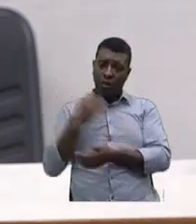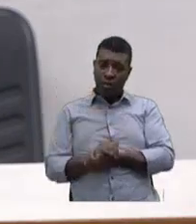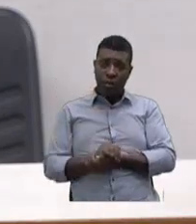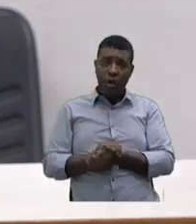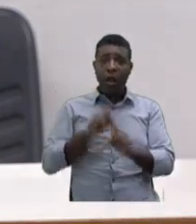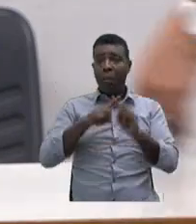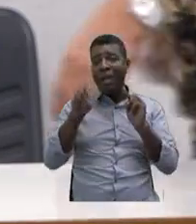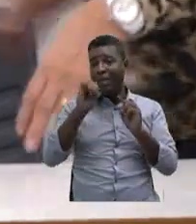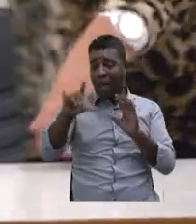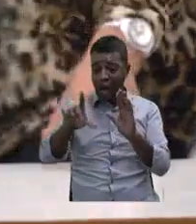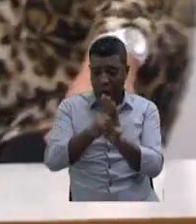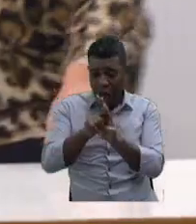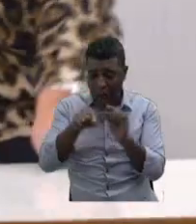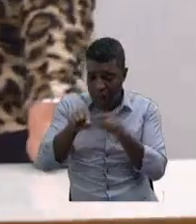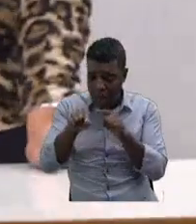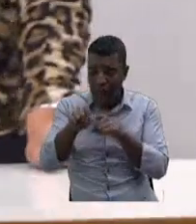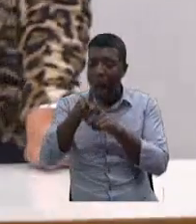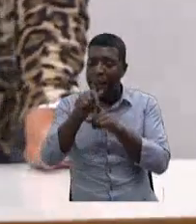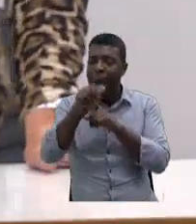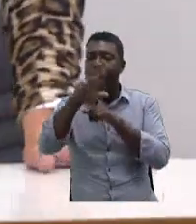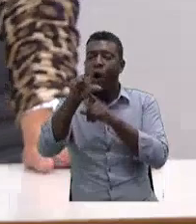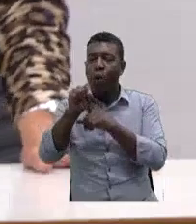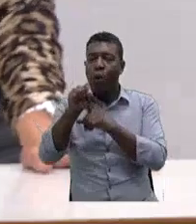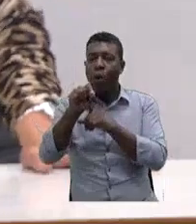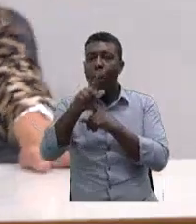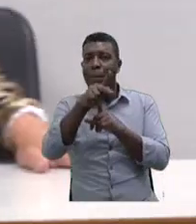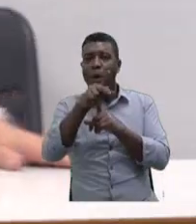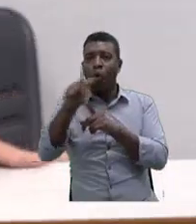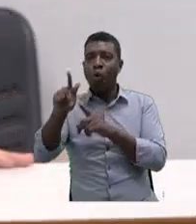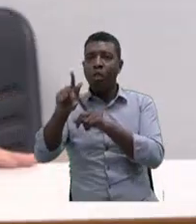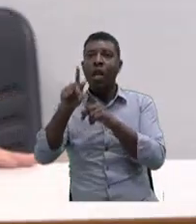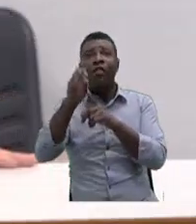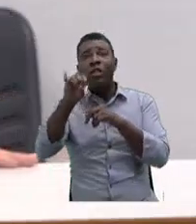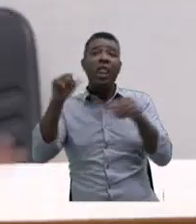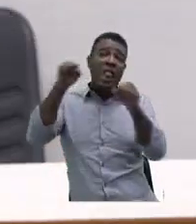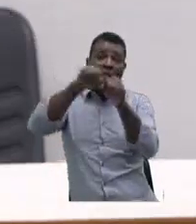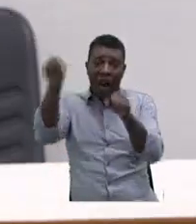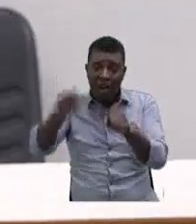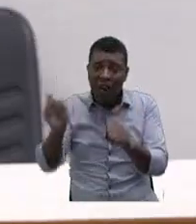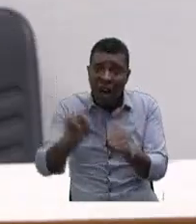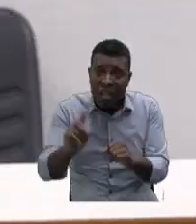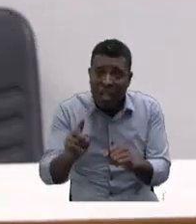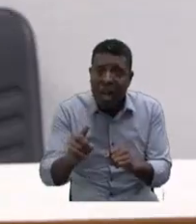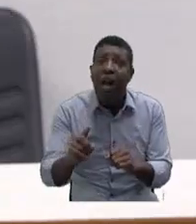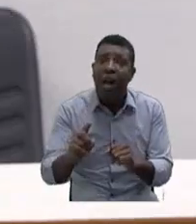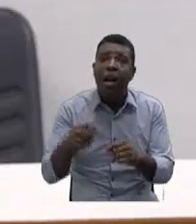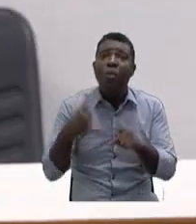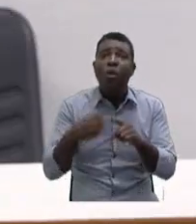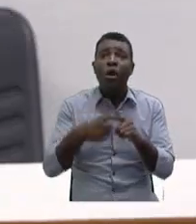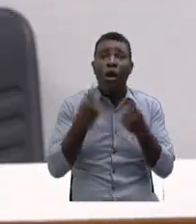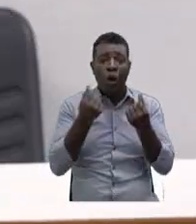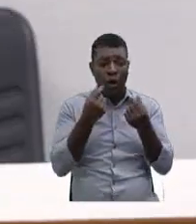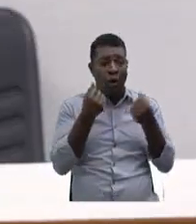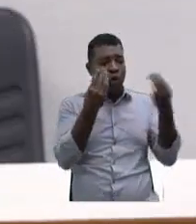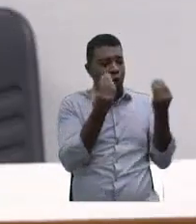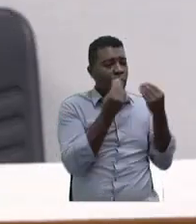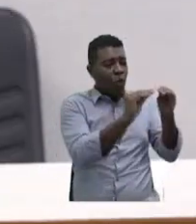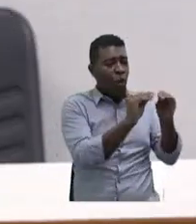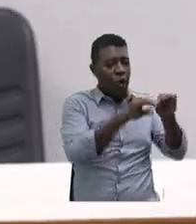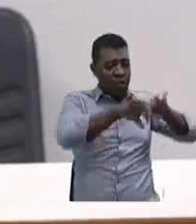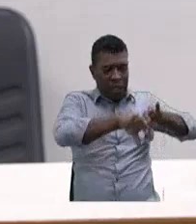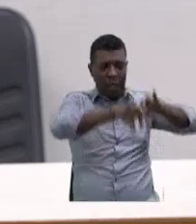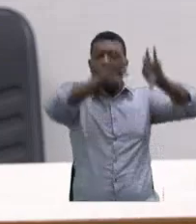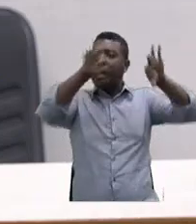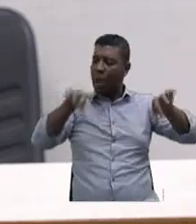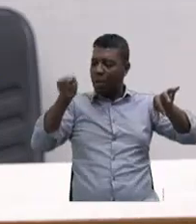fizer a aprovação do Decentra e a gente não colocar, porque aí o recurso a gente vai colocar numa conta separada, esse, para